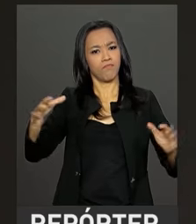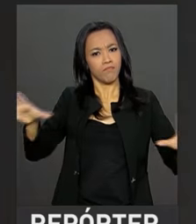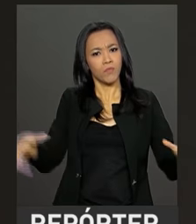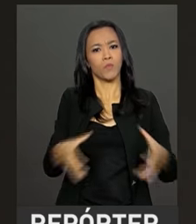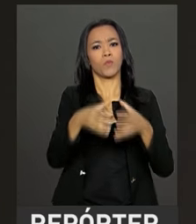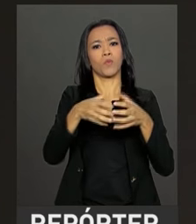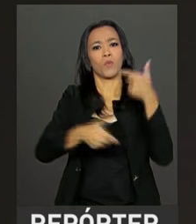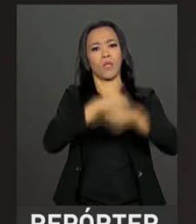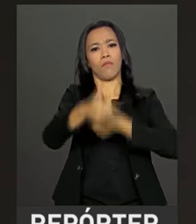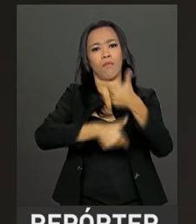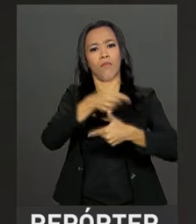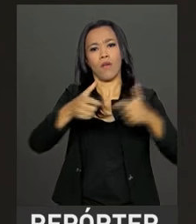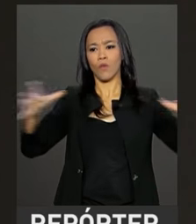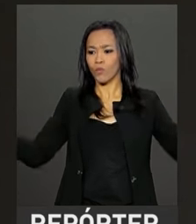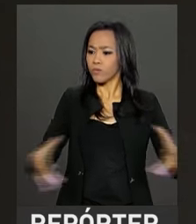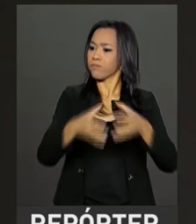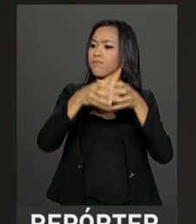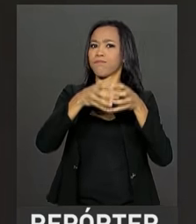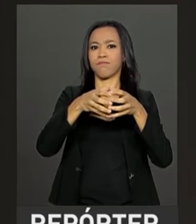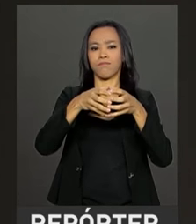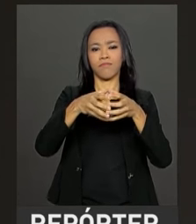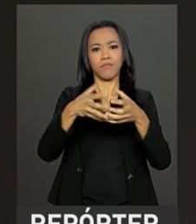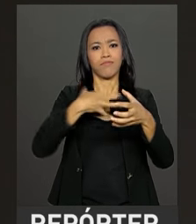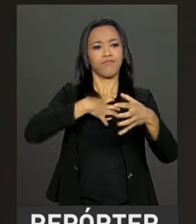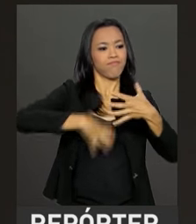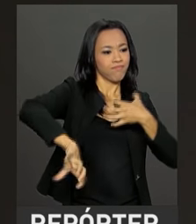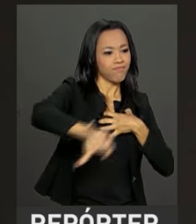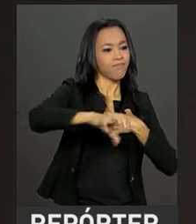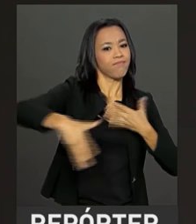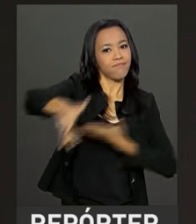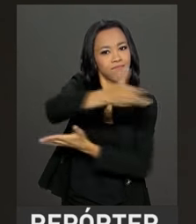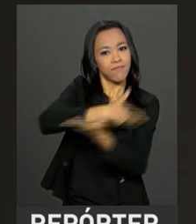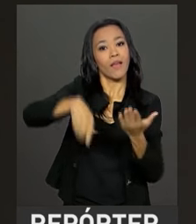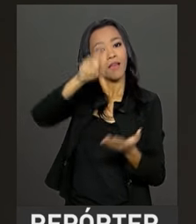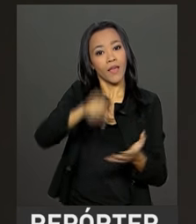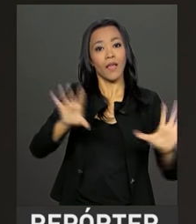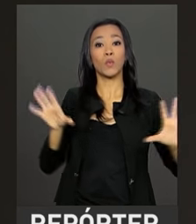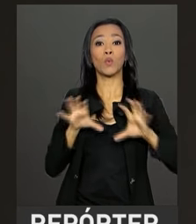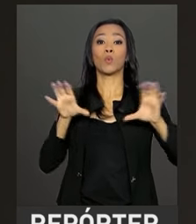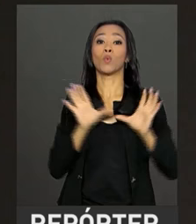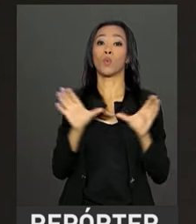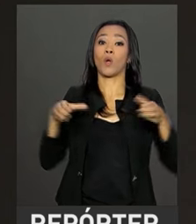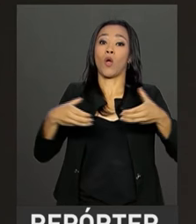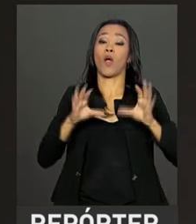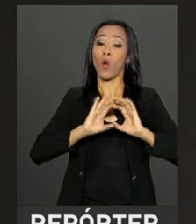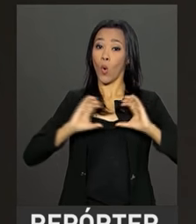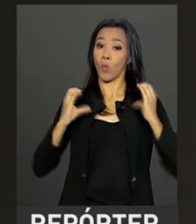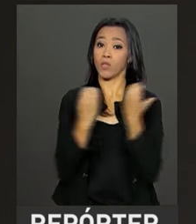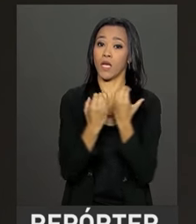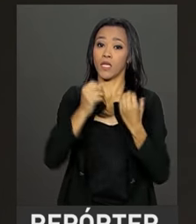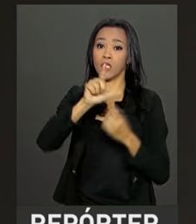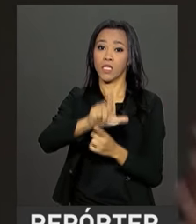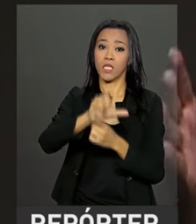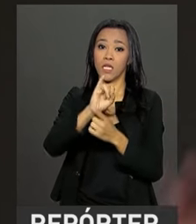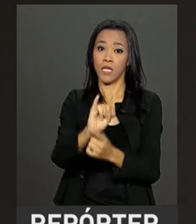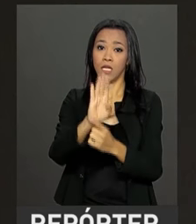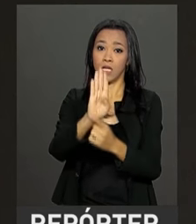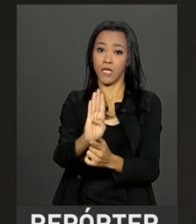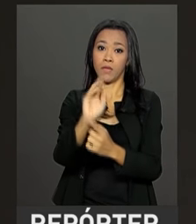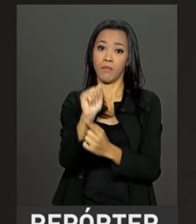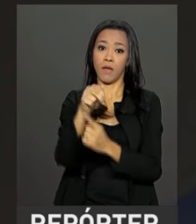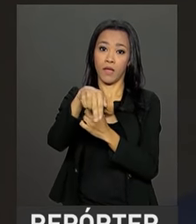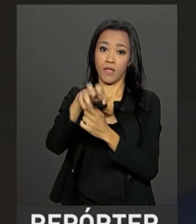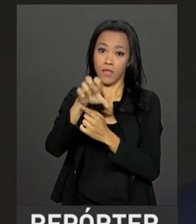uma obra coletiva que é também da comunidade libanesa uma obra coletiva chamada